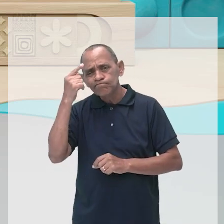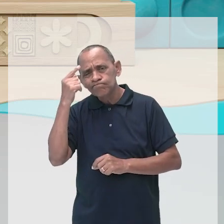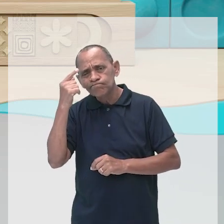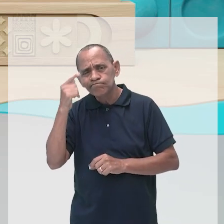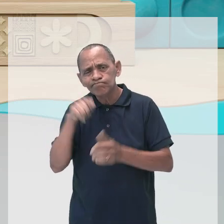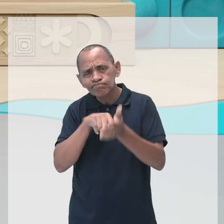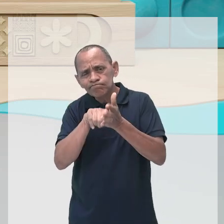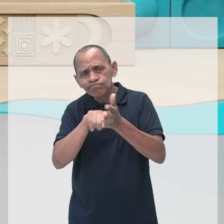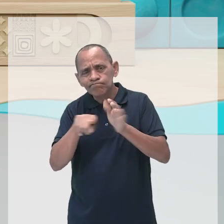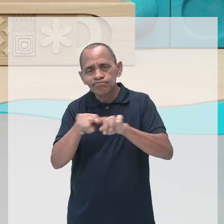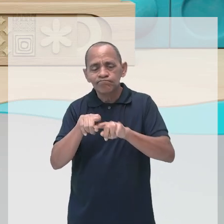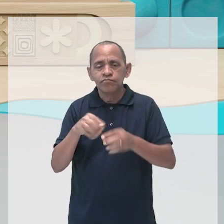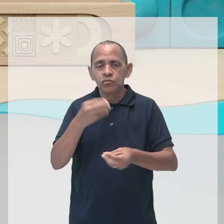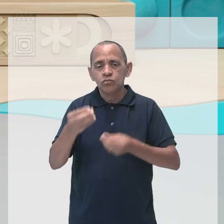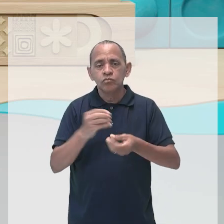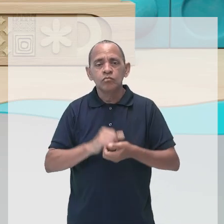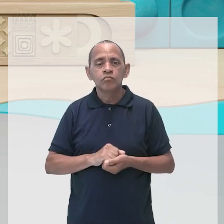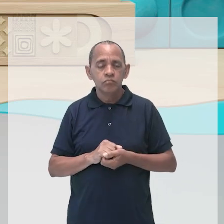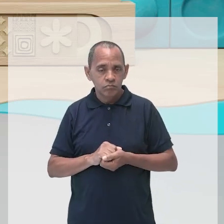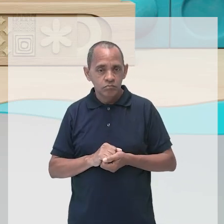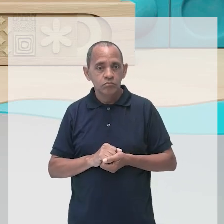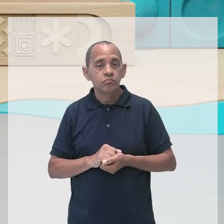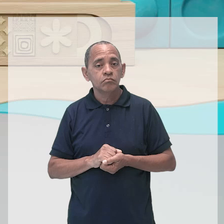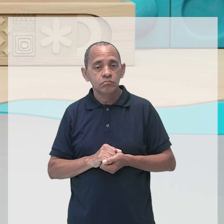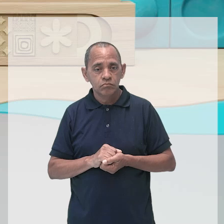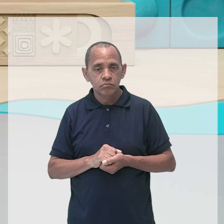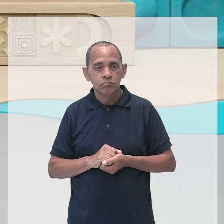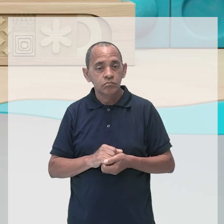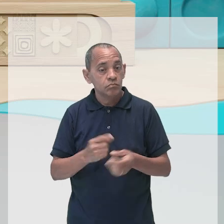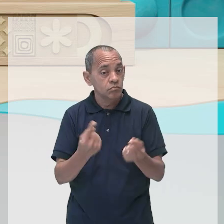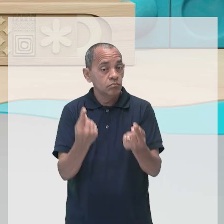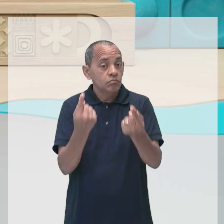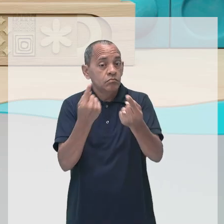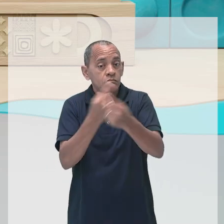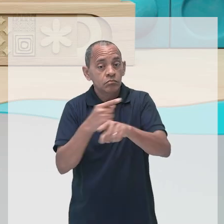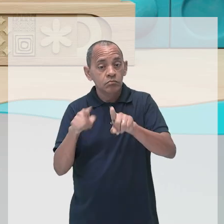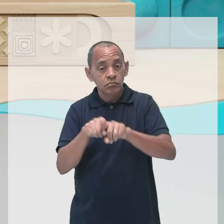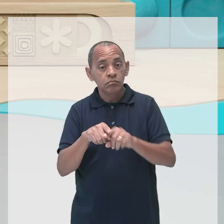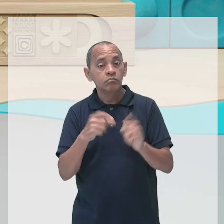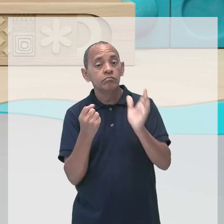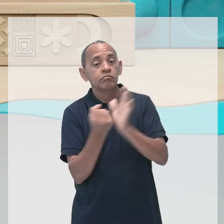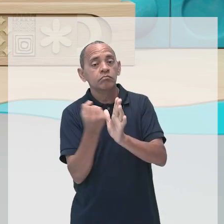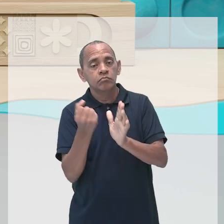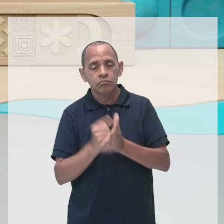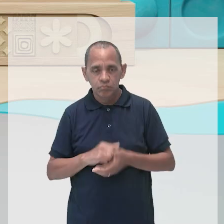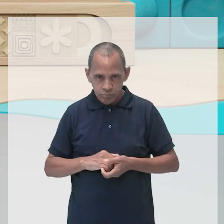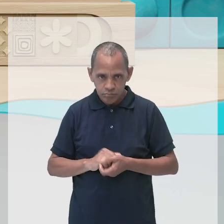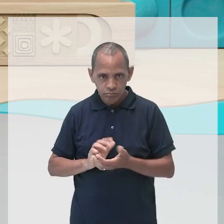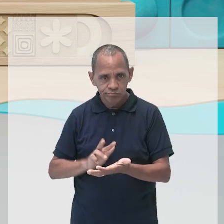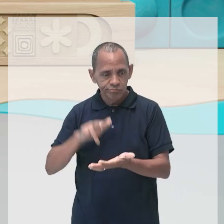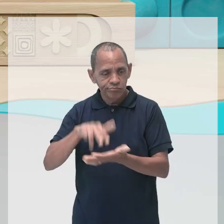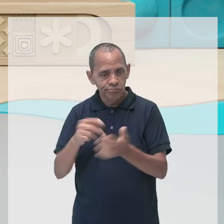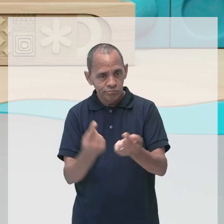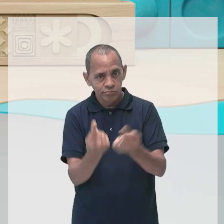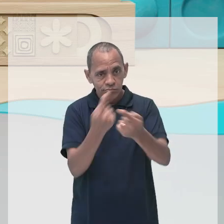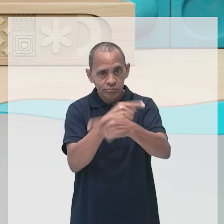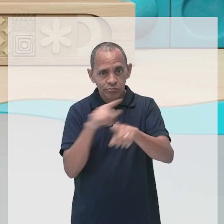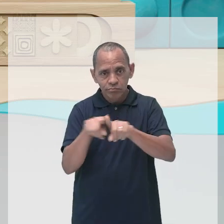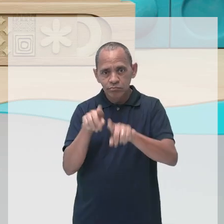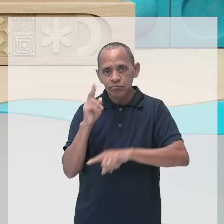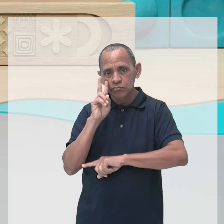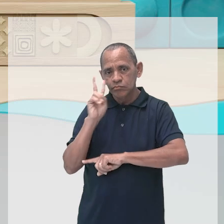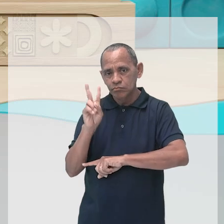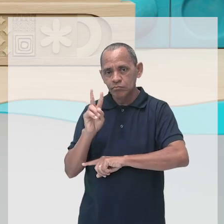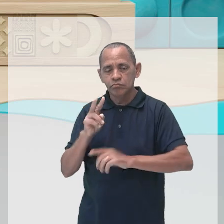operadores discursivos de oposição, para marcar a sua posição contrária. Vamos visualizar